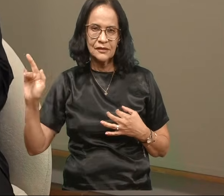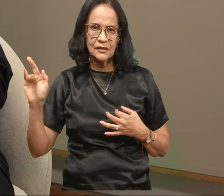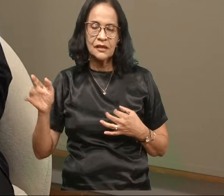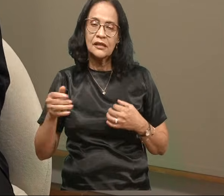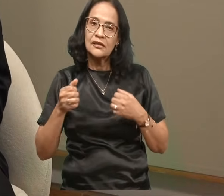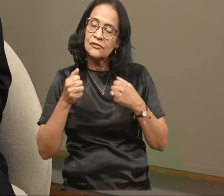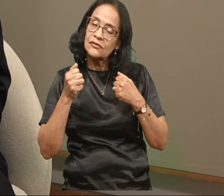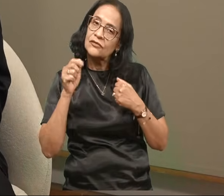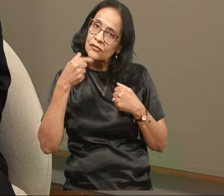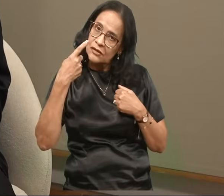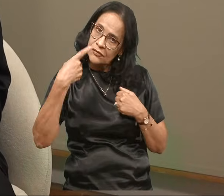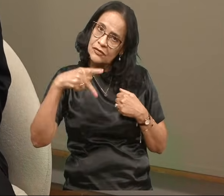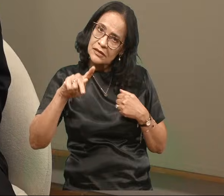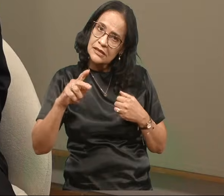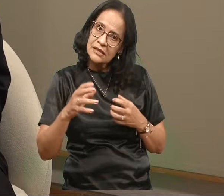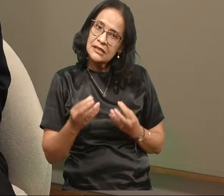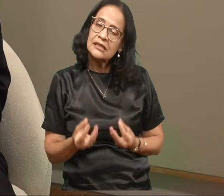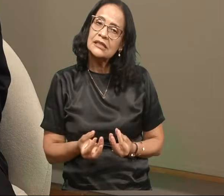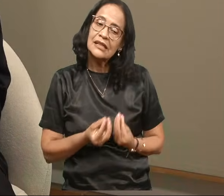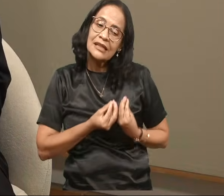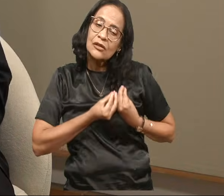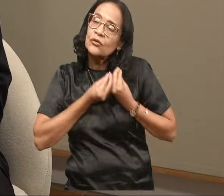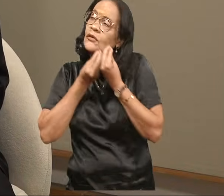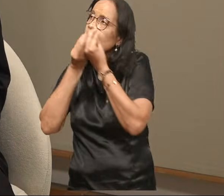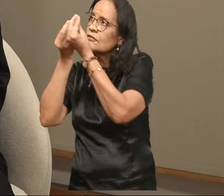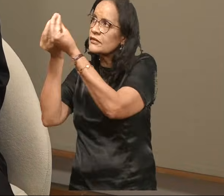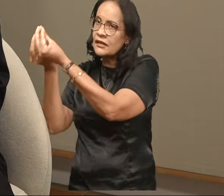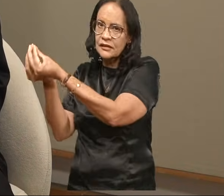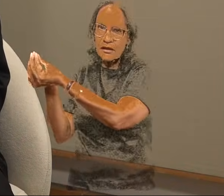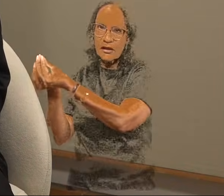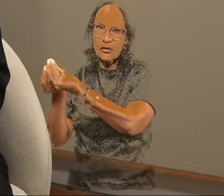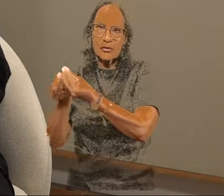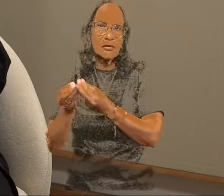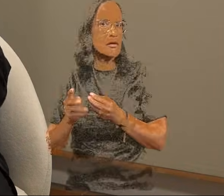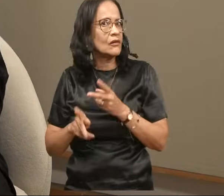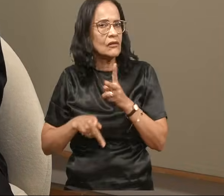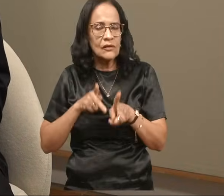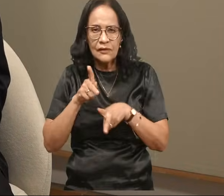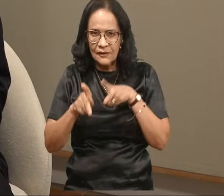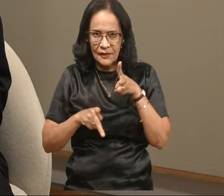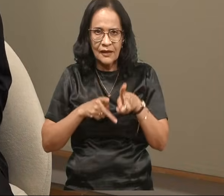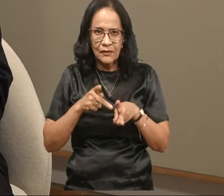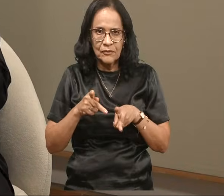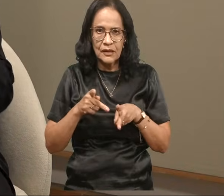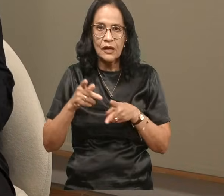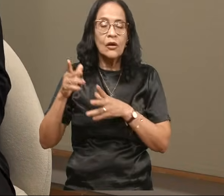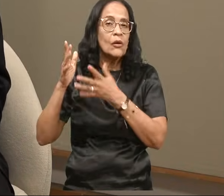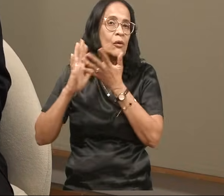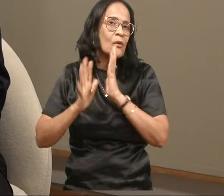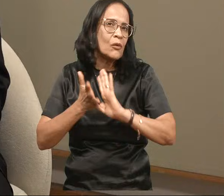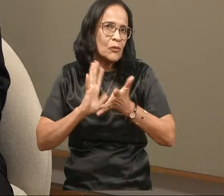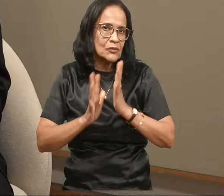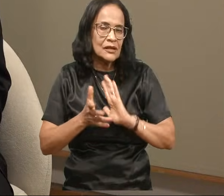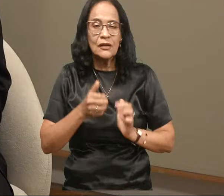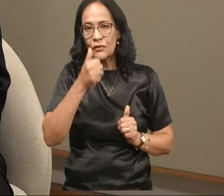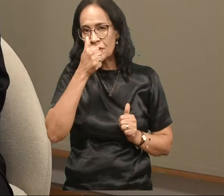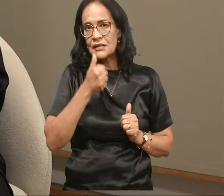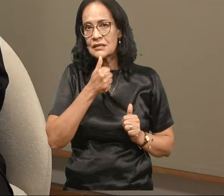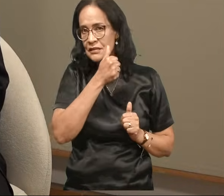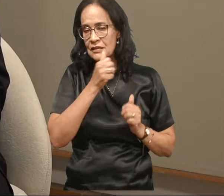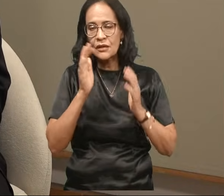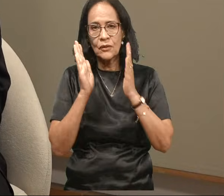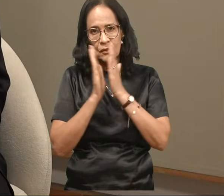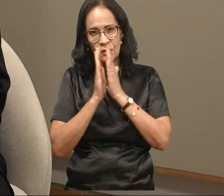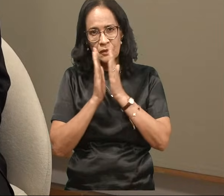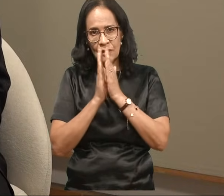se entregar a Ele a cada dia, a cada momento, como ali nós escutamos, através do jejum, através da